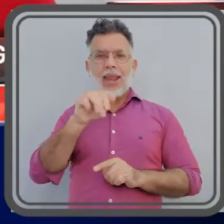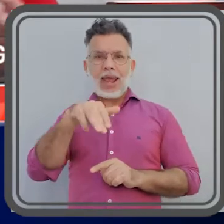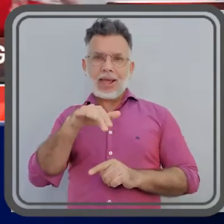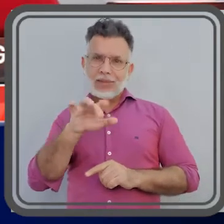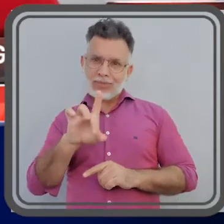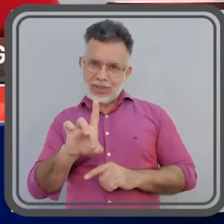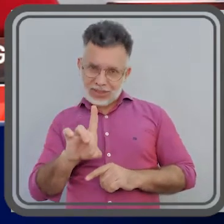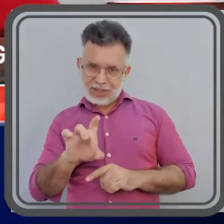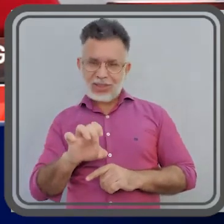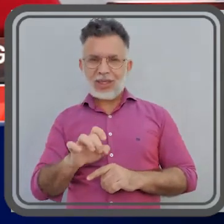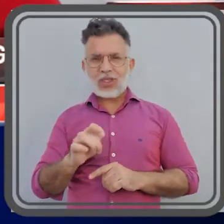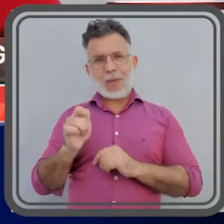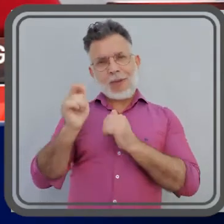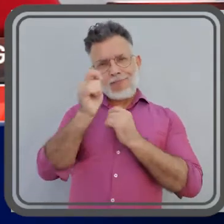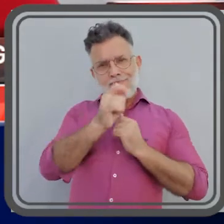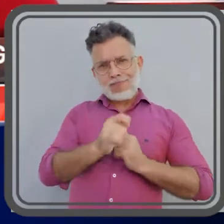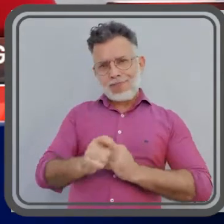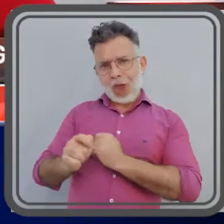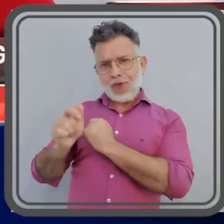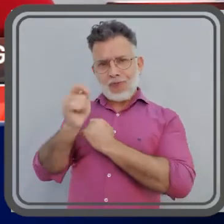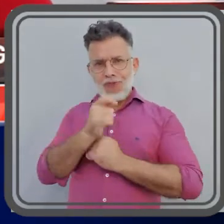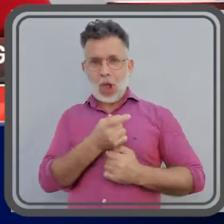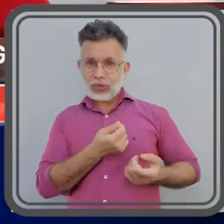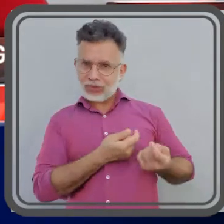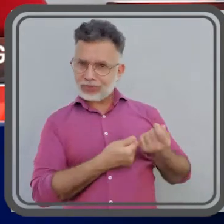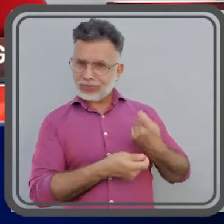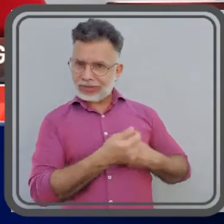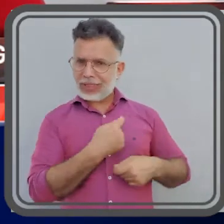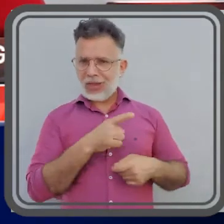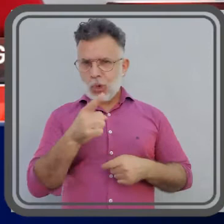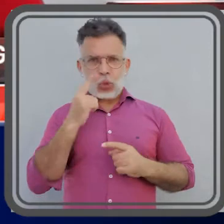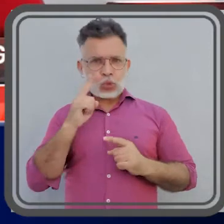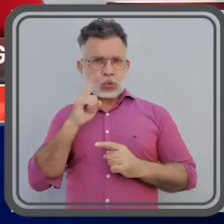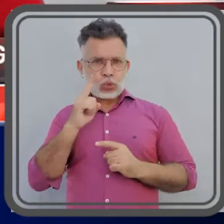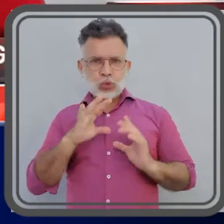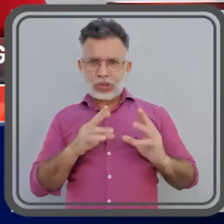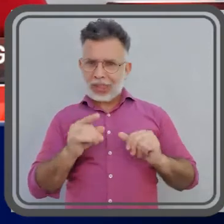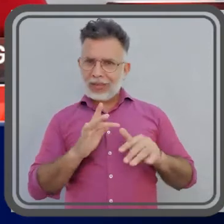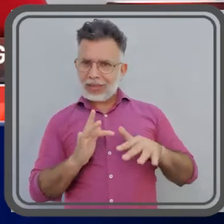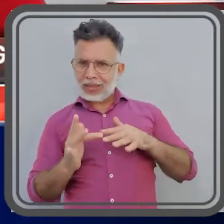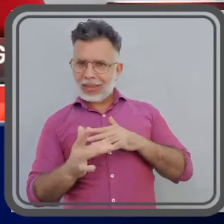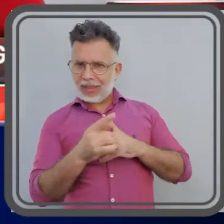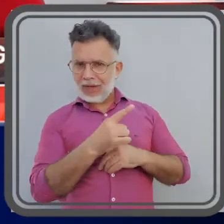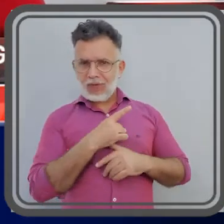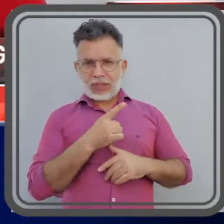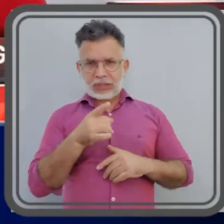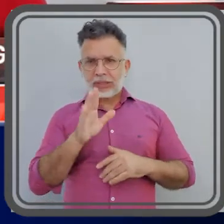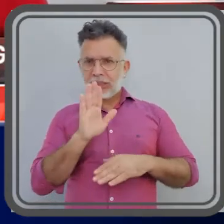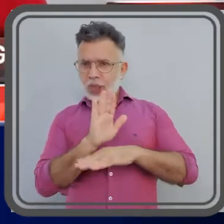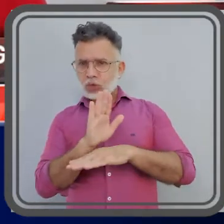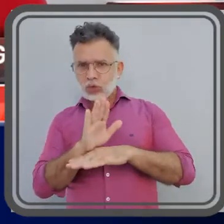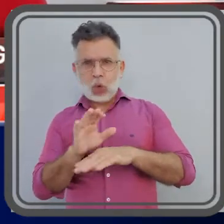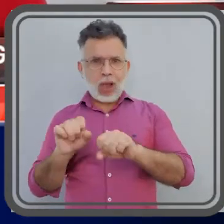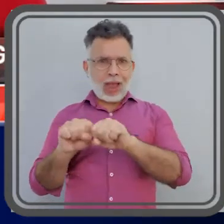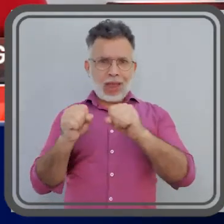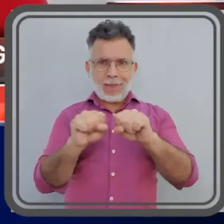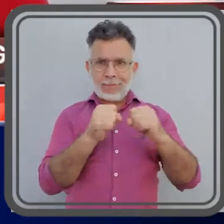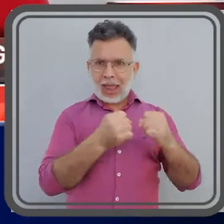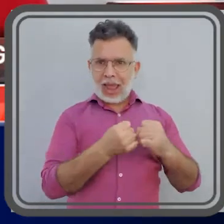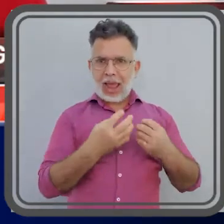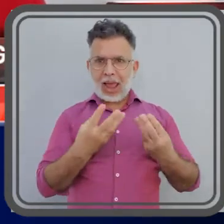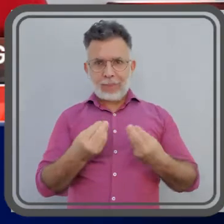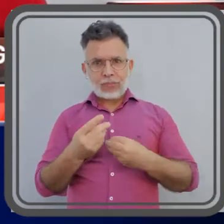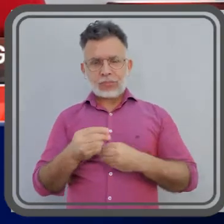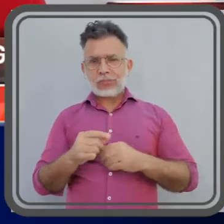financeira. Acho que todo dia aí está na mídia algum tipo de fraude diferente. Você ajudou a desmontar várias pirâmides. Já tem uma pergunta da audiência